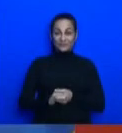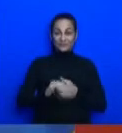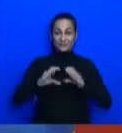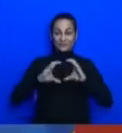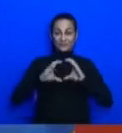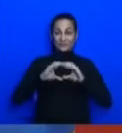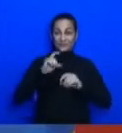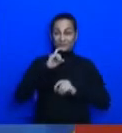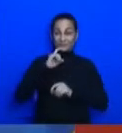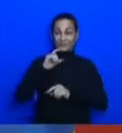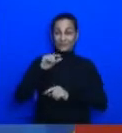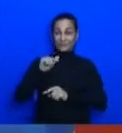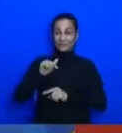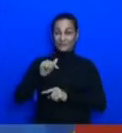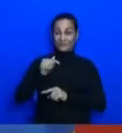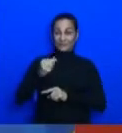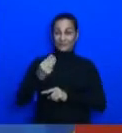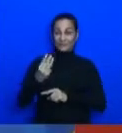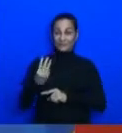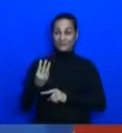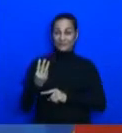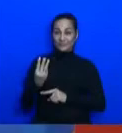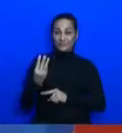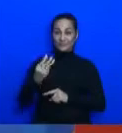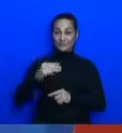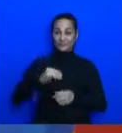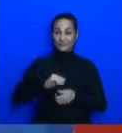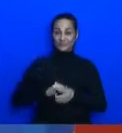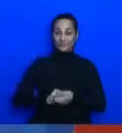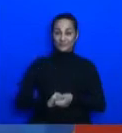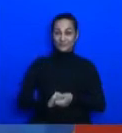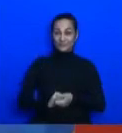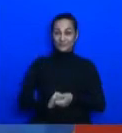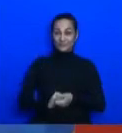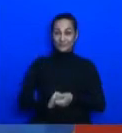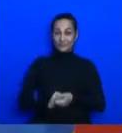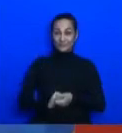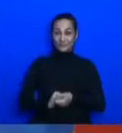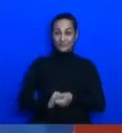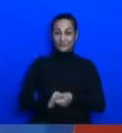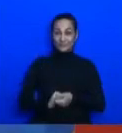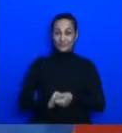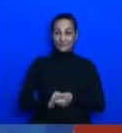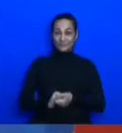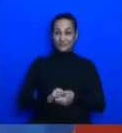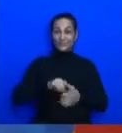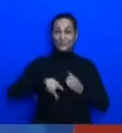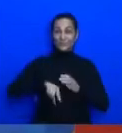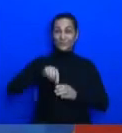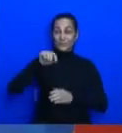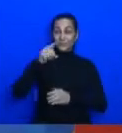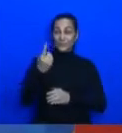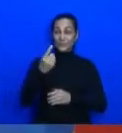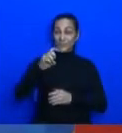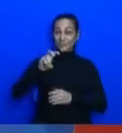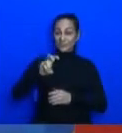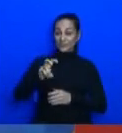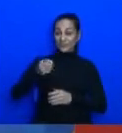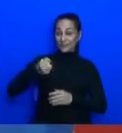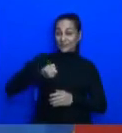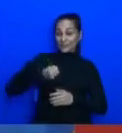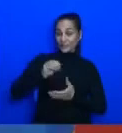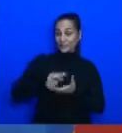Bola verde, número 73. Verde, 73. Foram sorteados 15